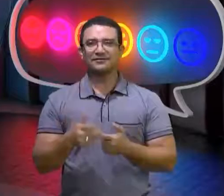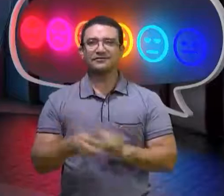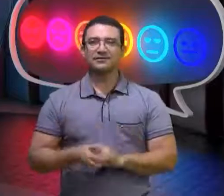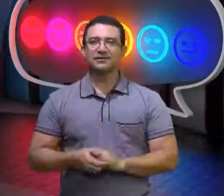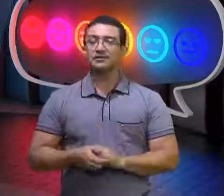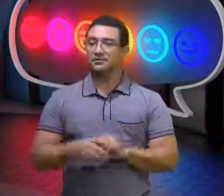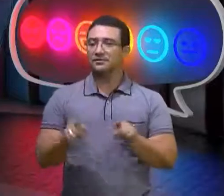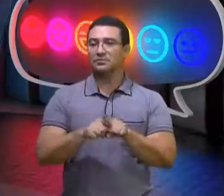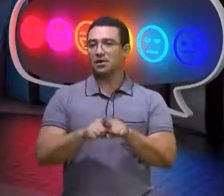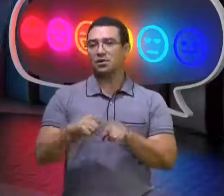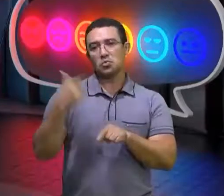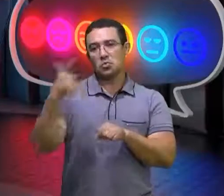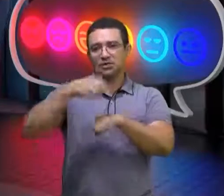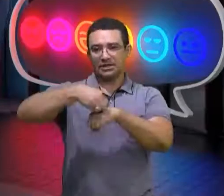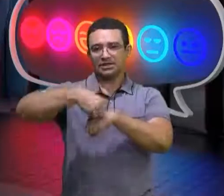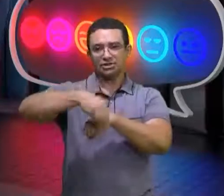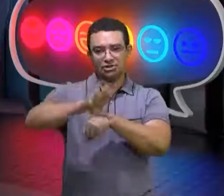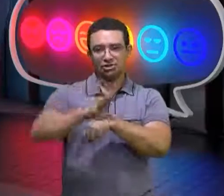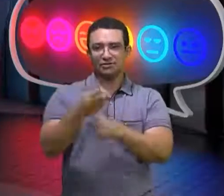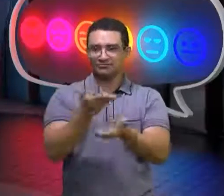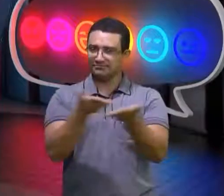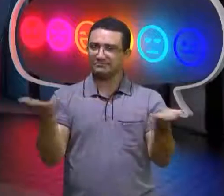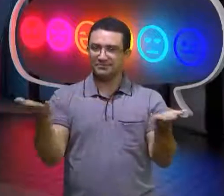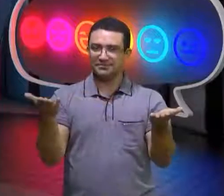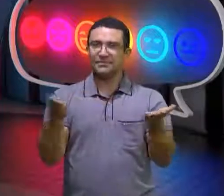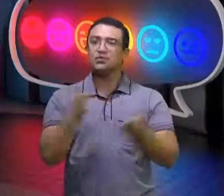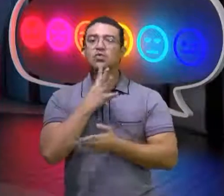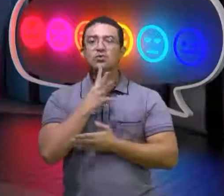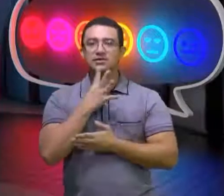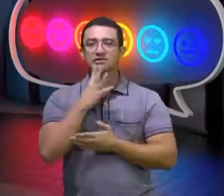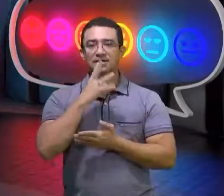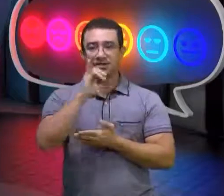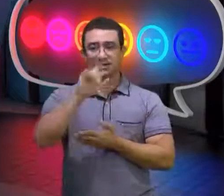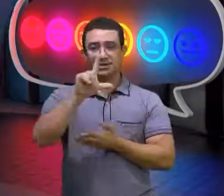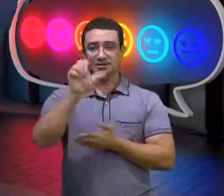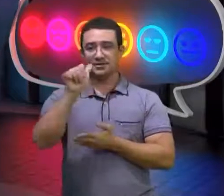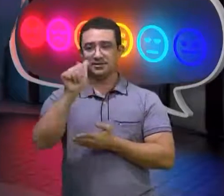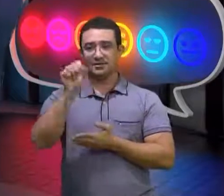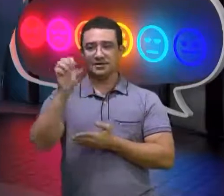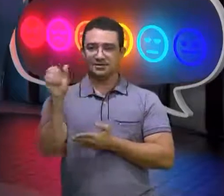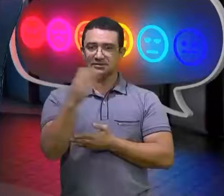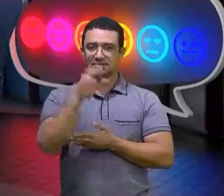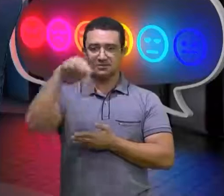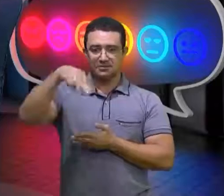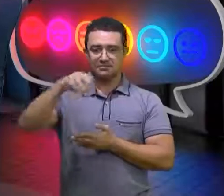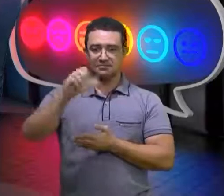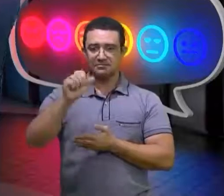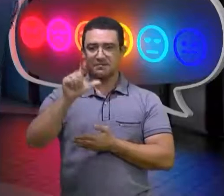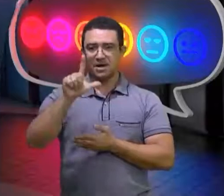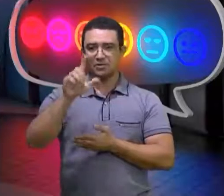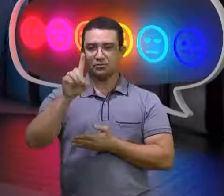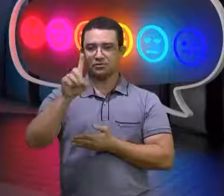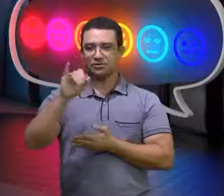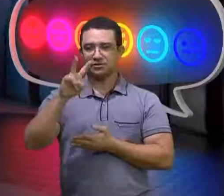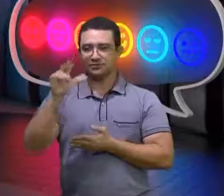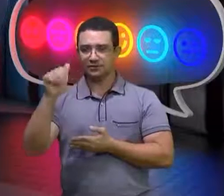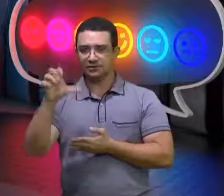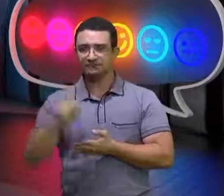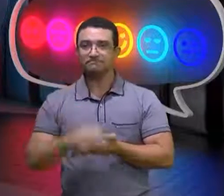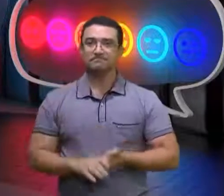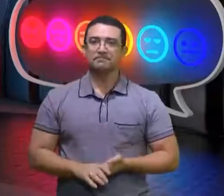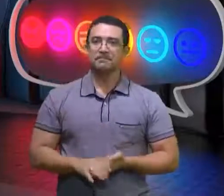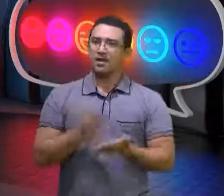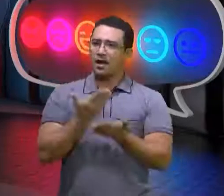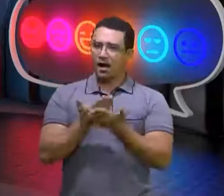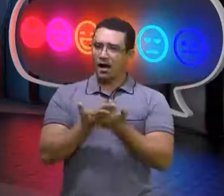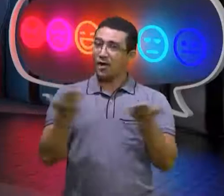aí mais um destino curioso para vocês conhecerem, que são as Ilhas Maldivas, não é? Então, olha só, nessa aula de hoje,